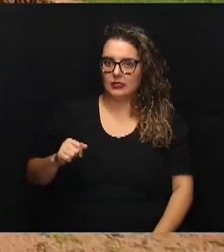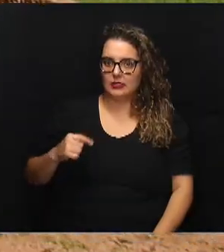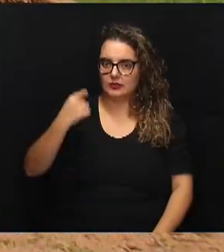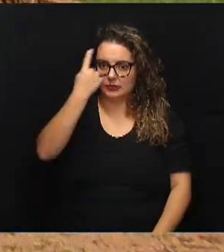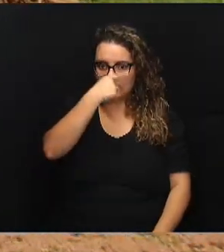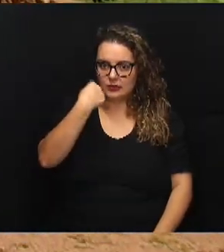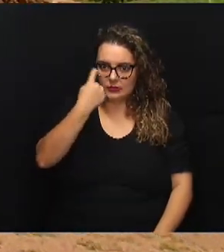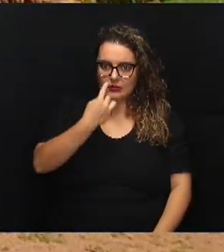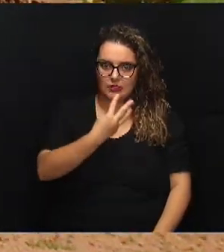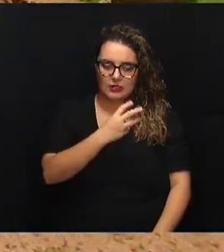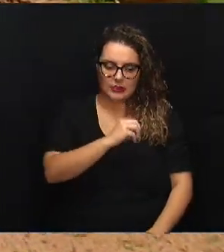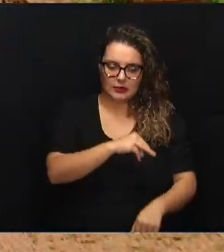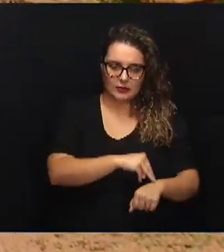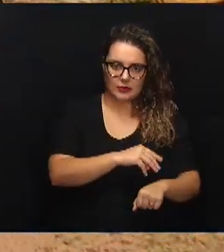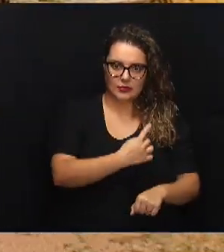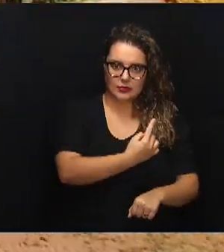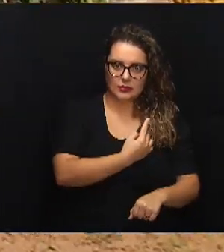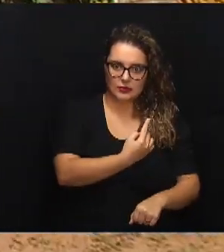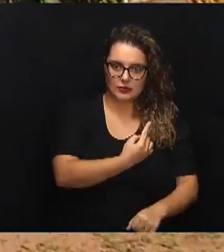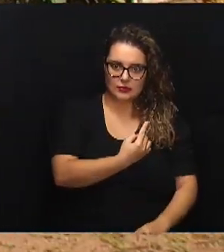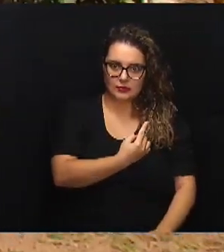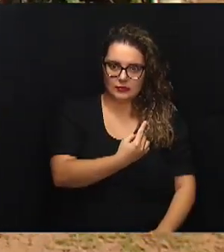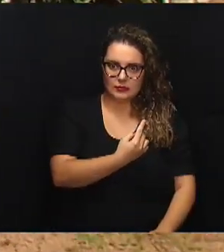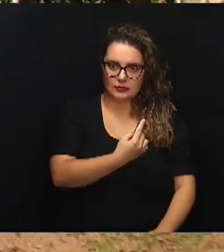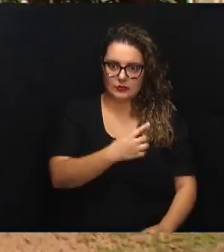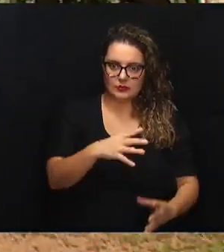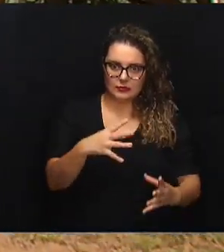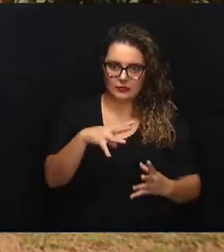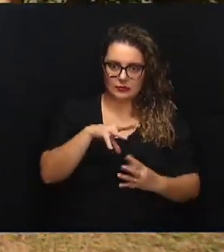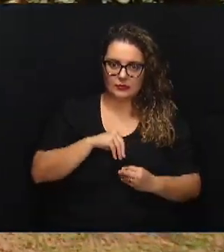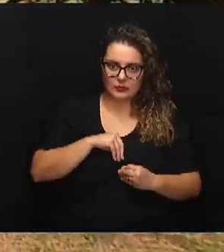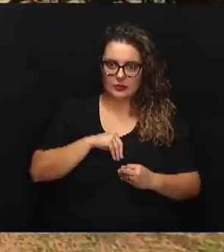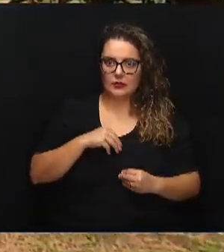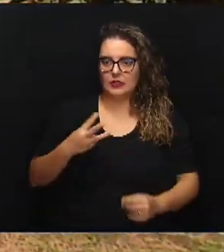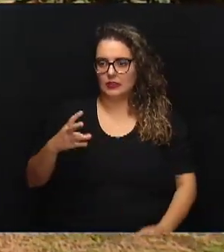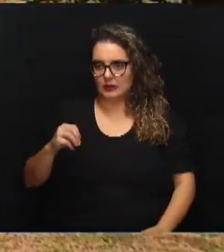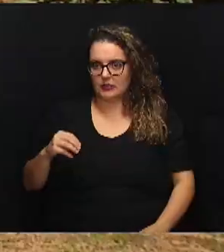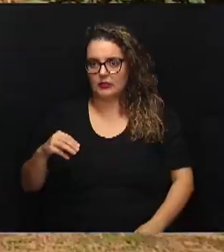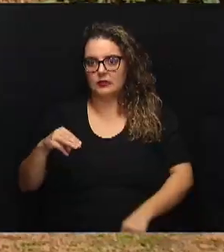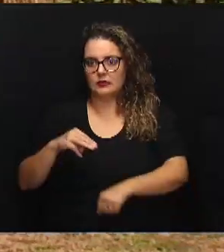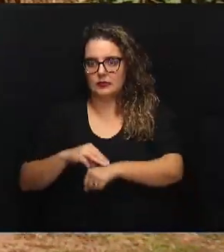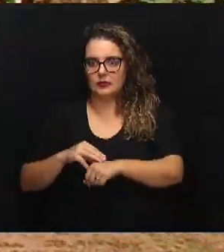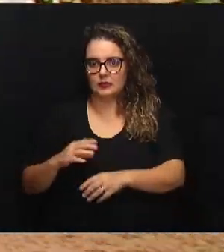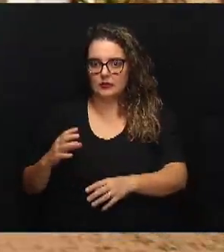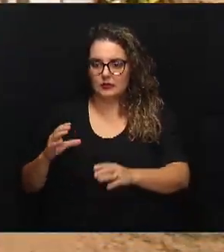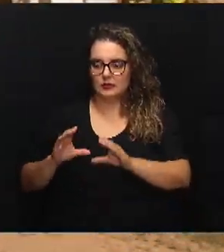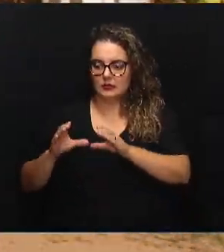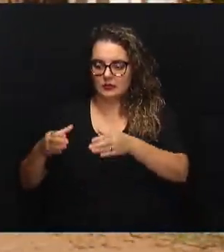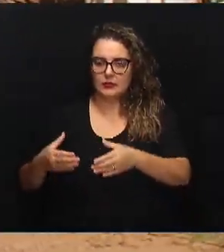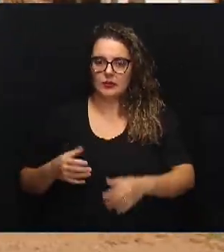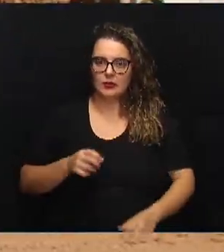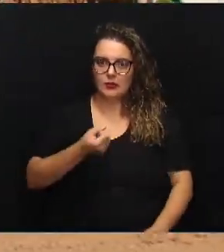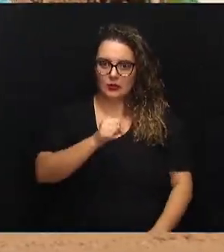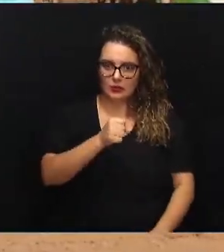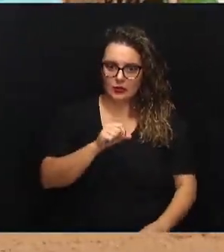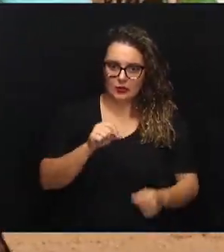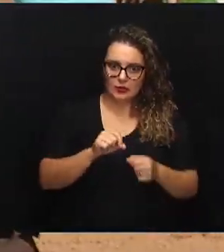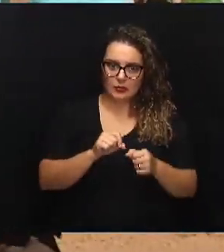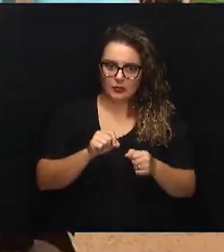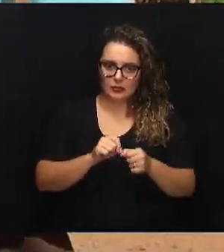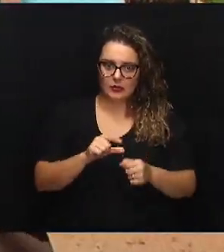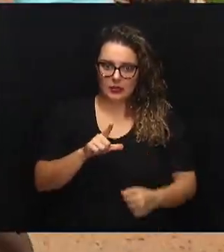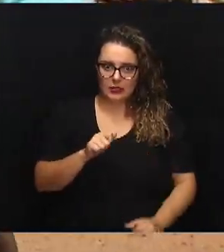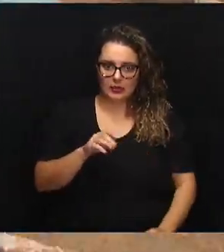sós. Nutrição. Meia hora em comunidade. Né? 8 horas eles fazem uma